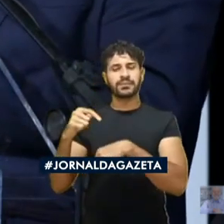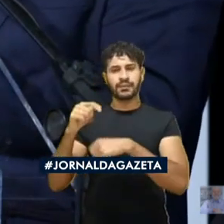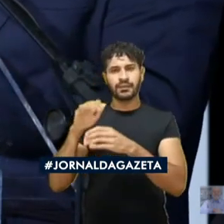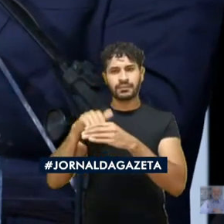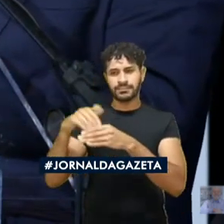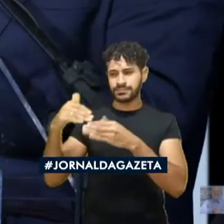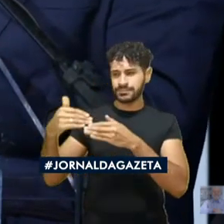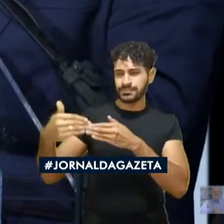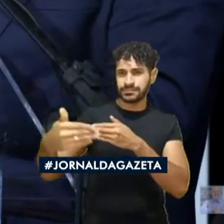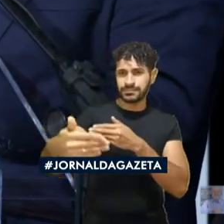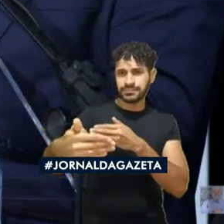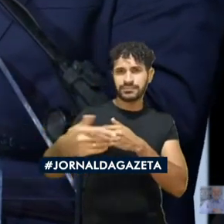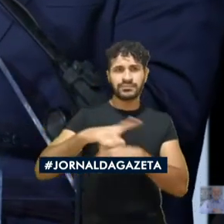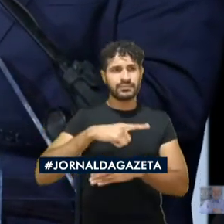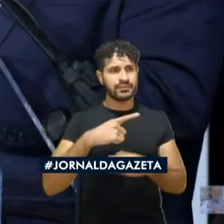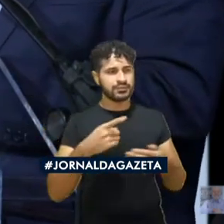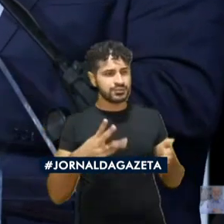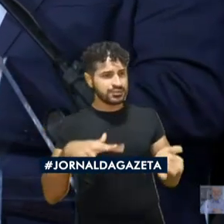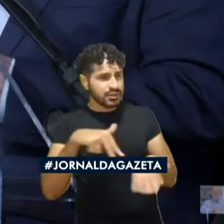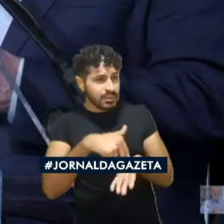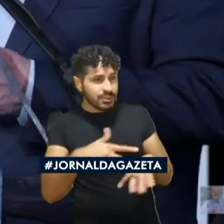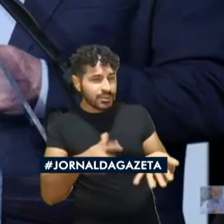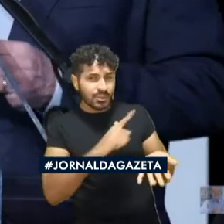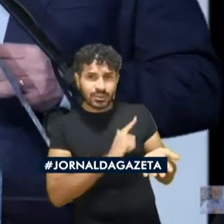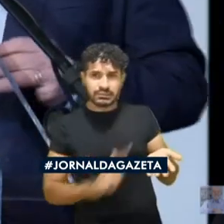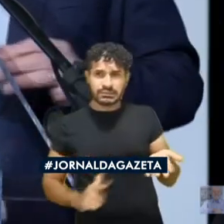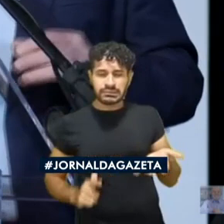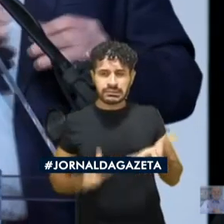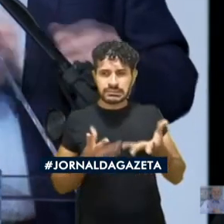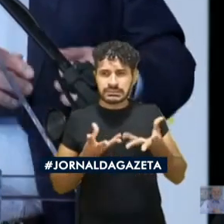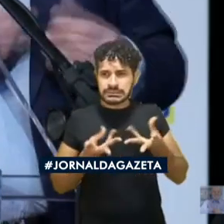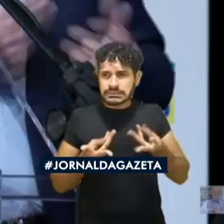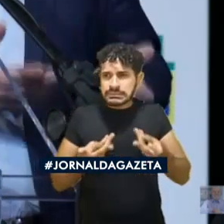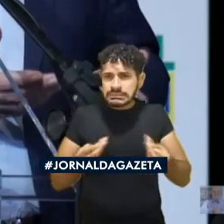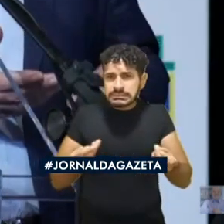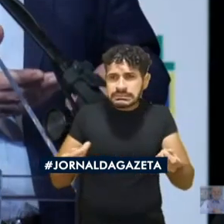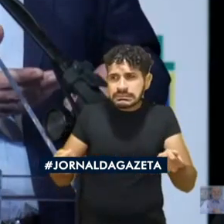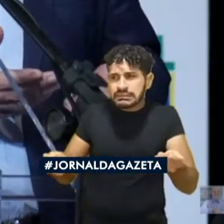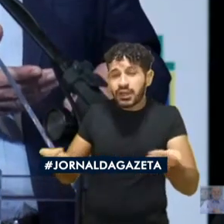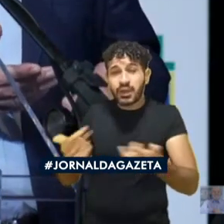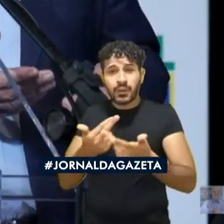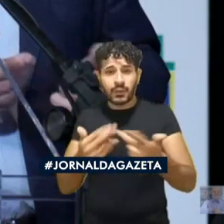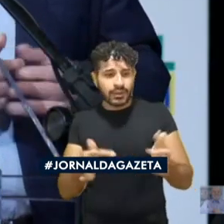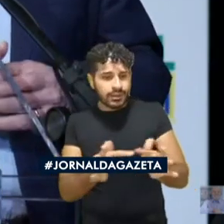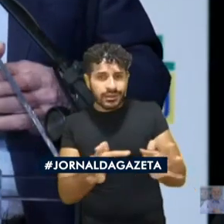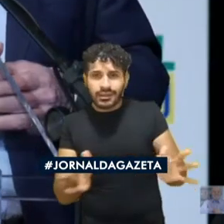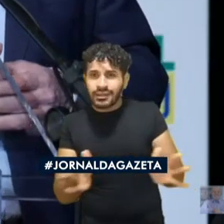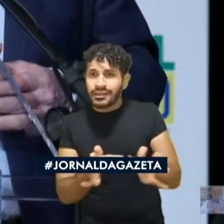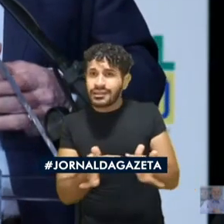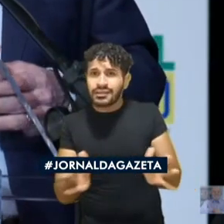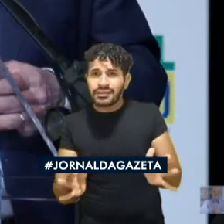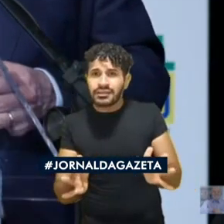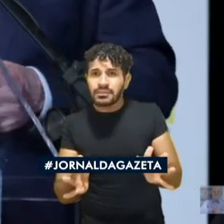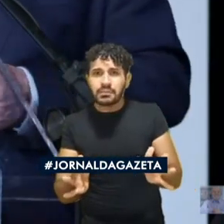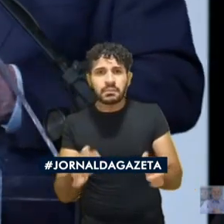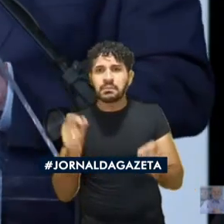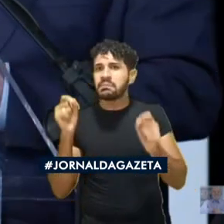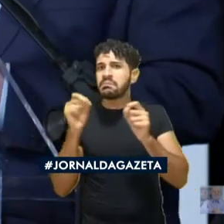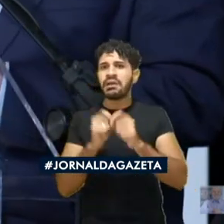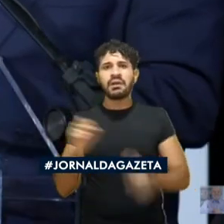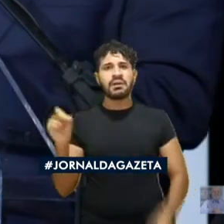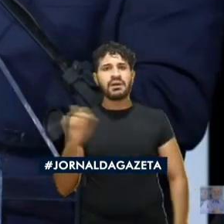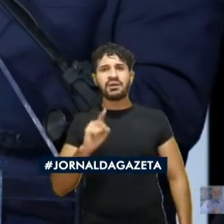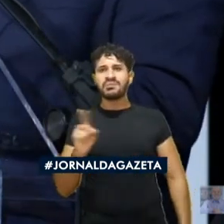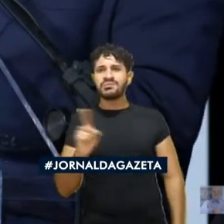numa situação de penúria numa situação em que as coisas mais simples não foram feitas de